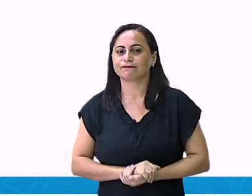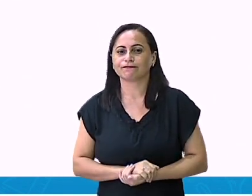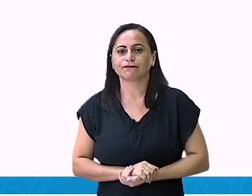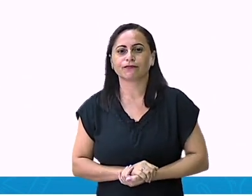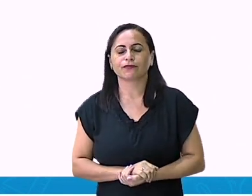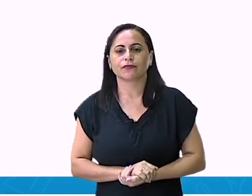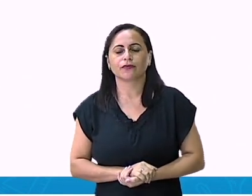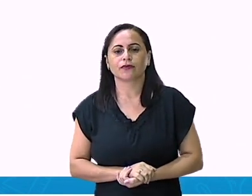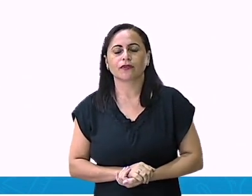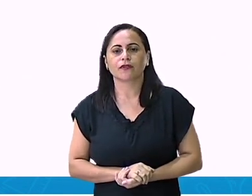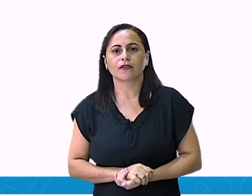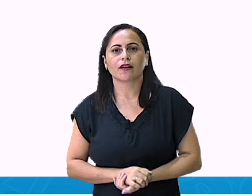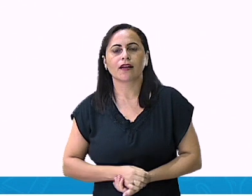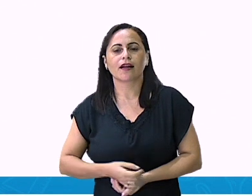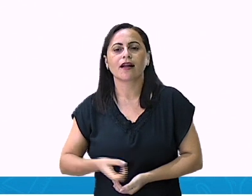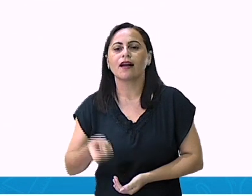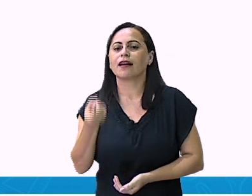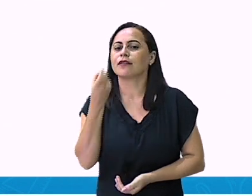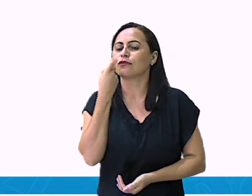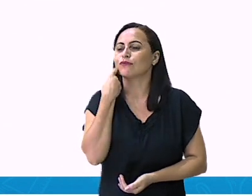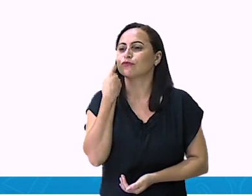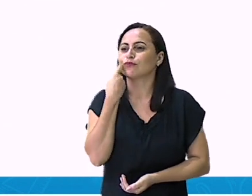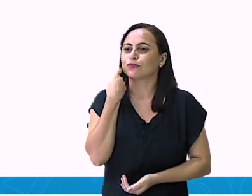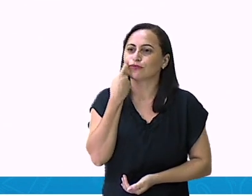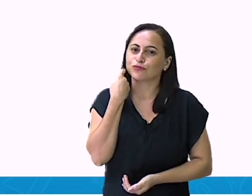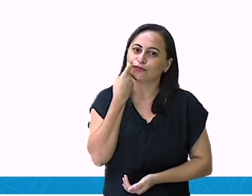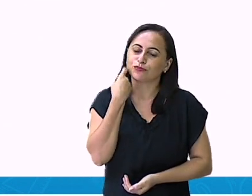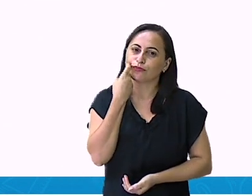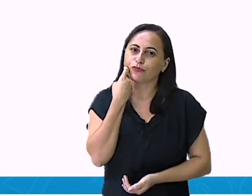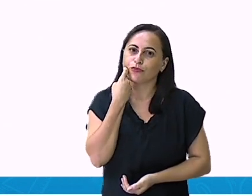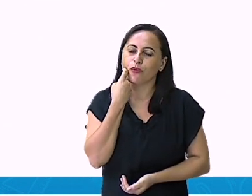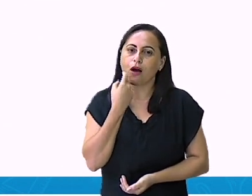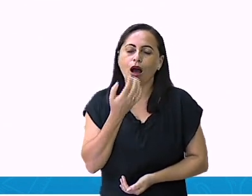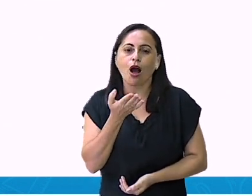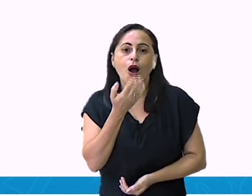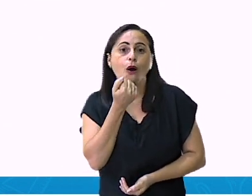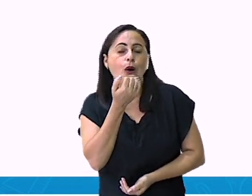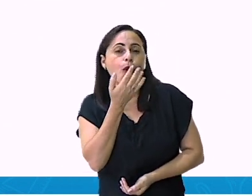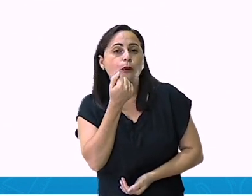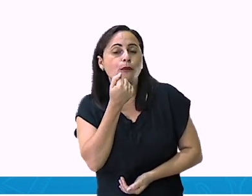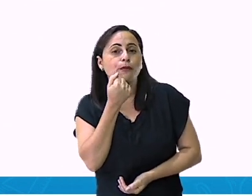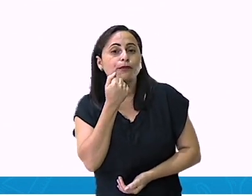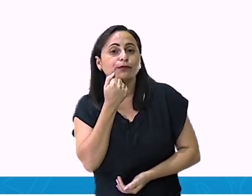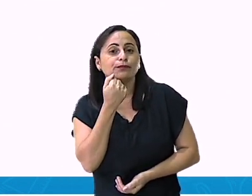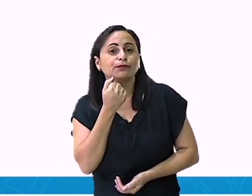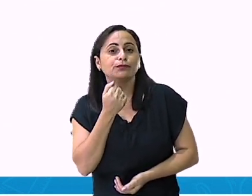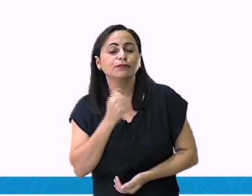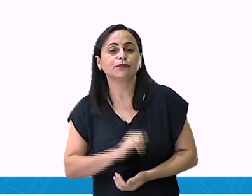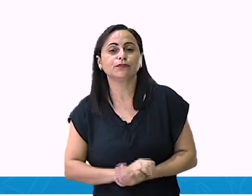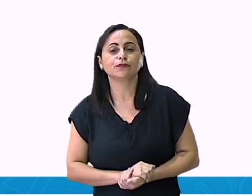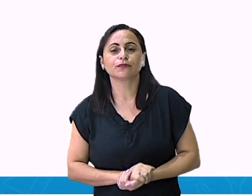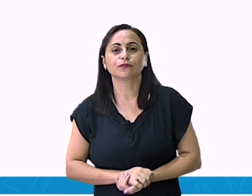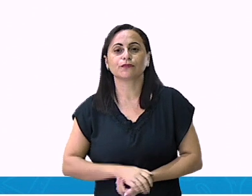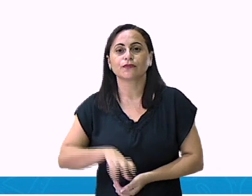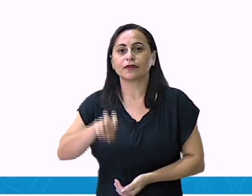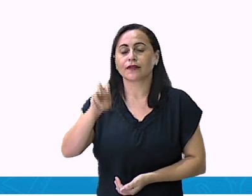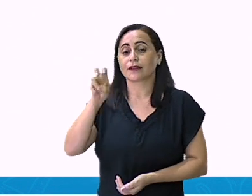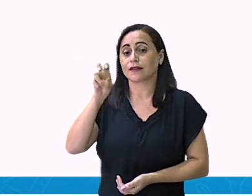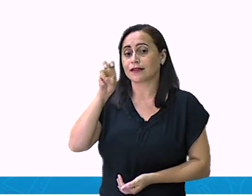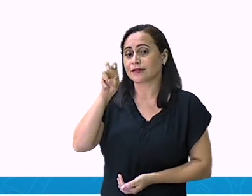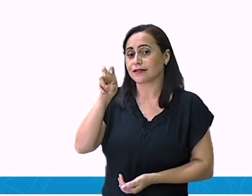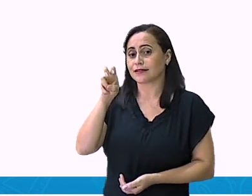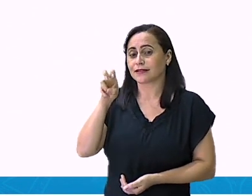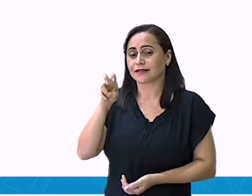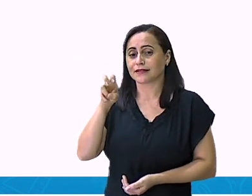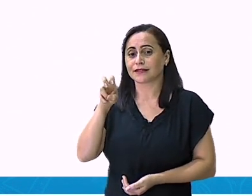E na sexta-feira, ela devorou cinco